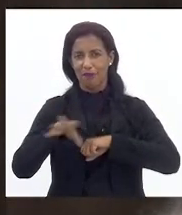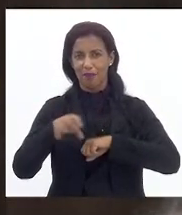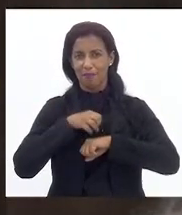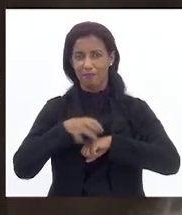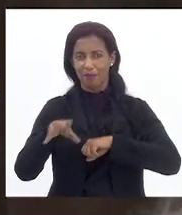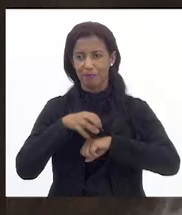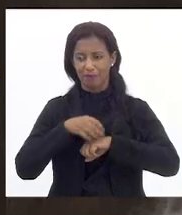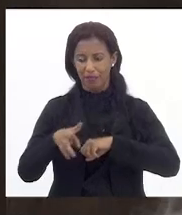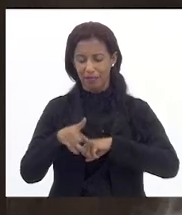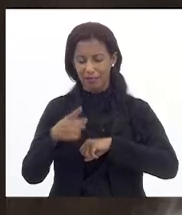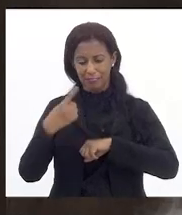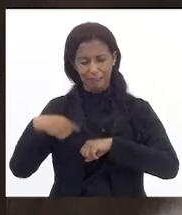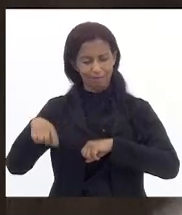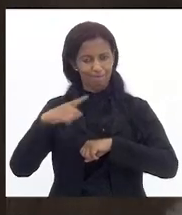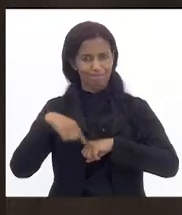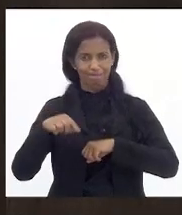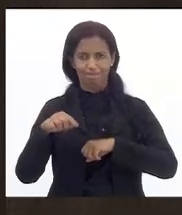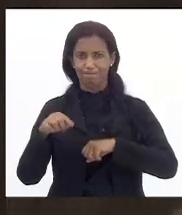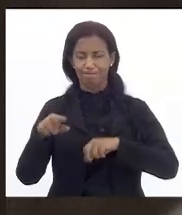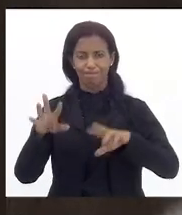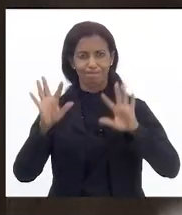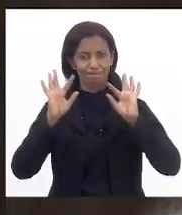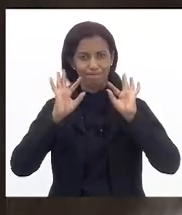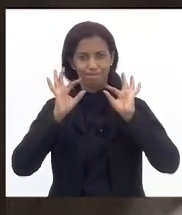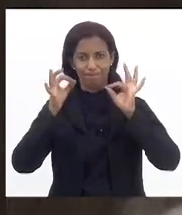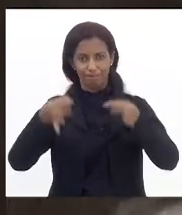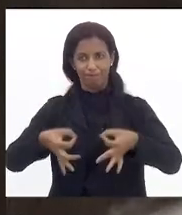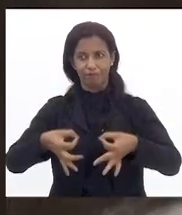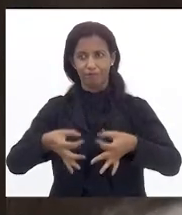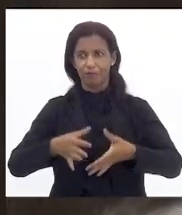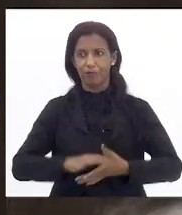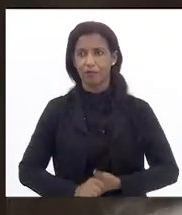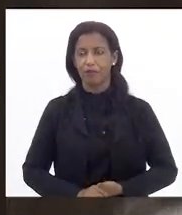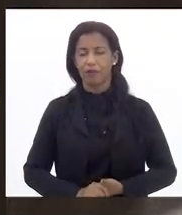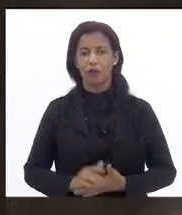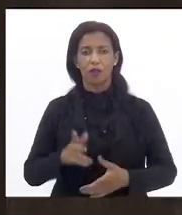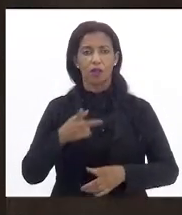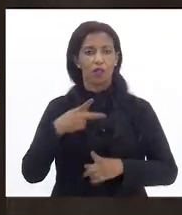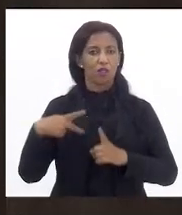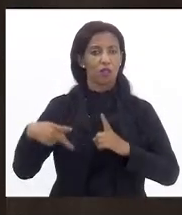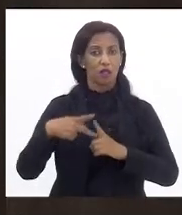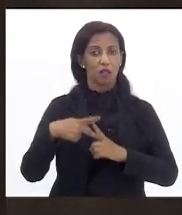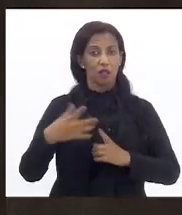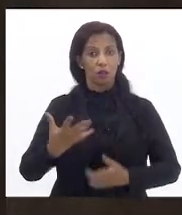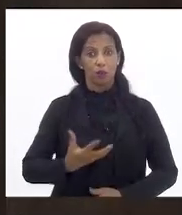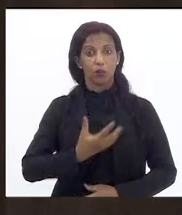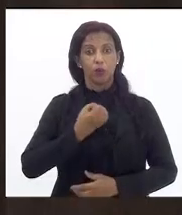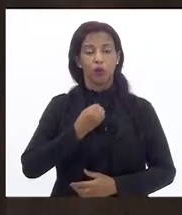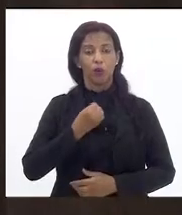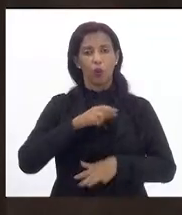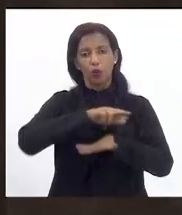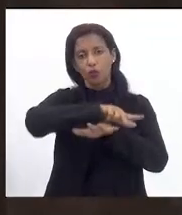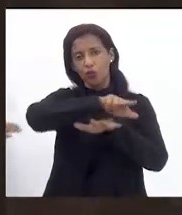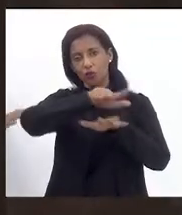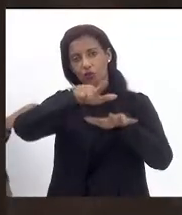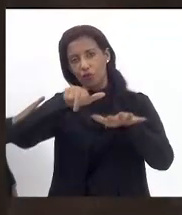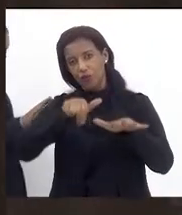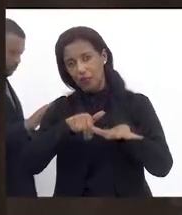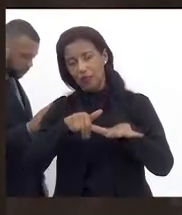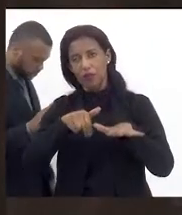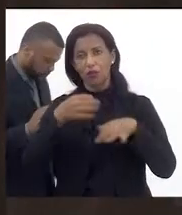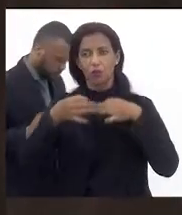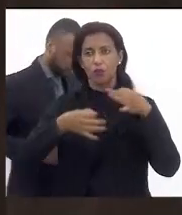mas não fomos ouvidos não conseguimos chegar ao Rio previdência e no final estamos surpreendidos com diversas